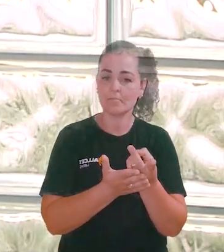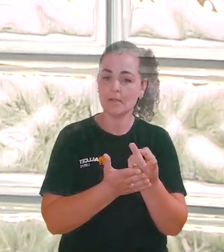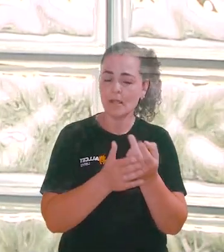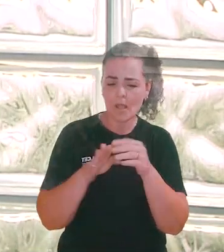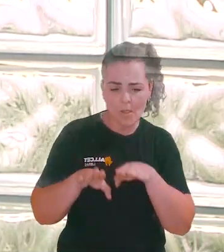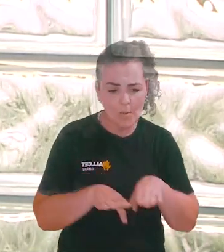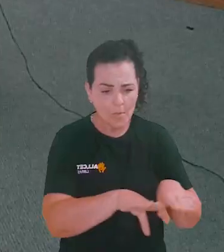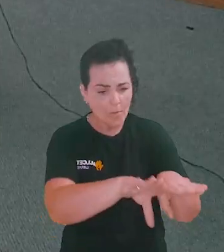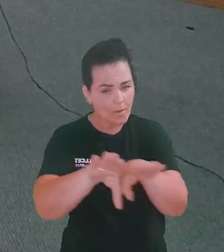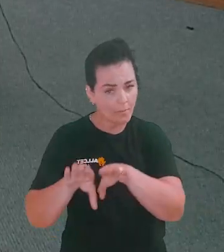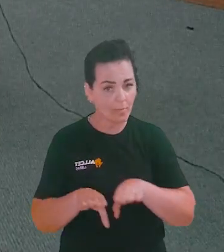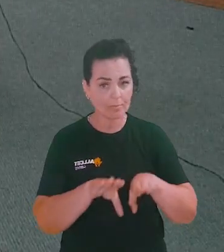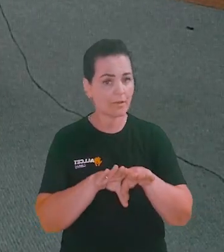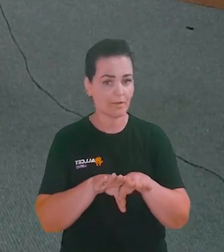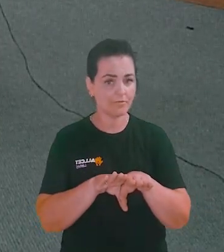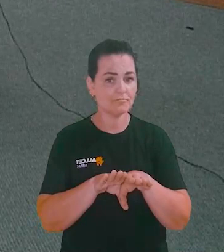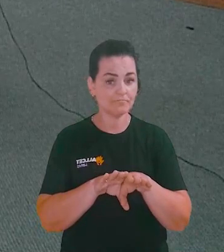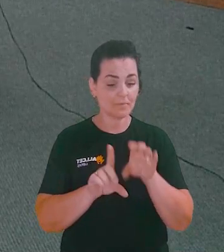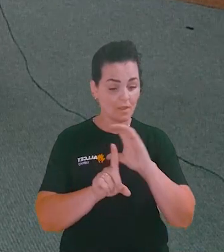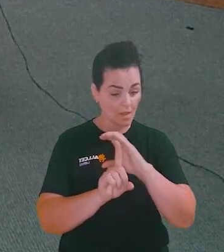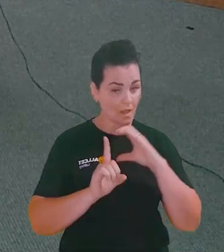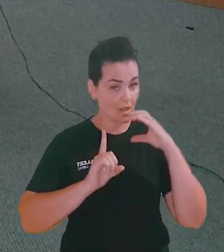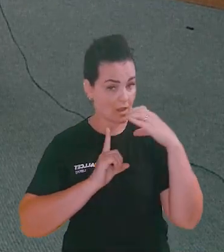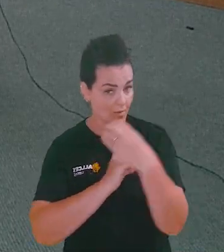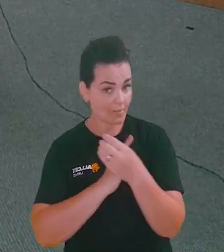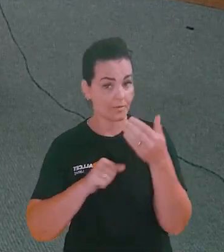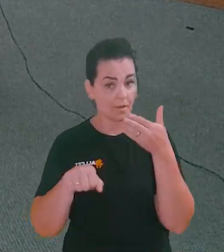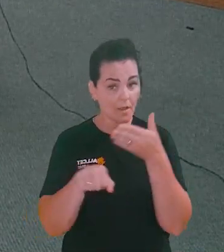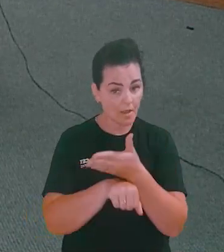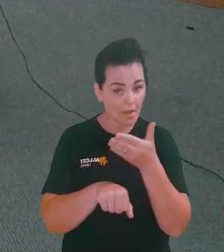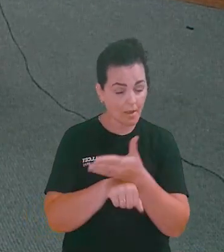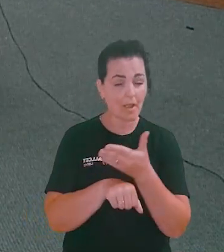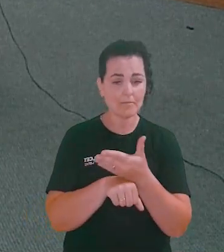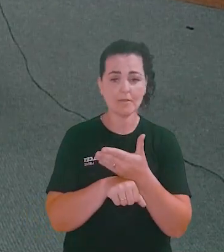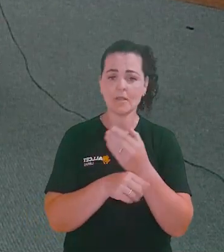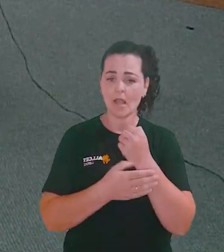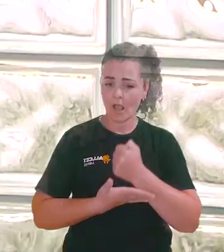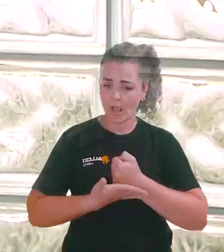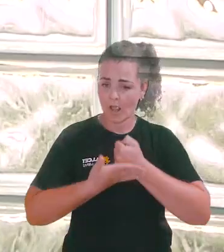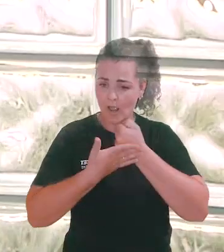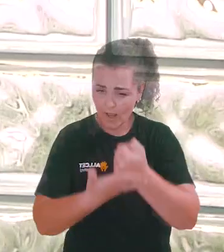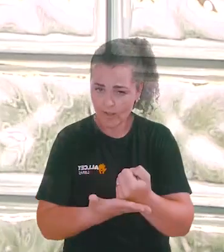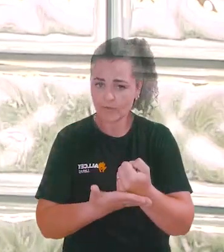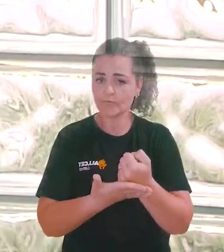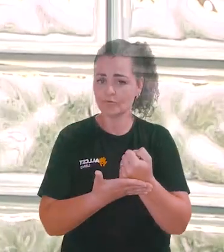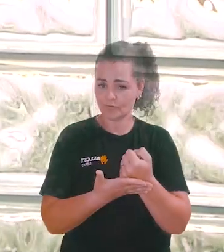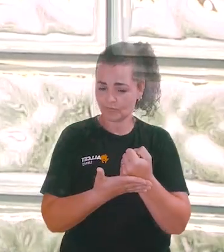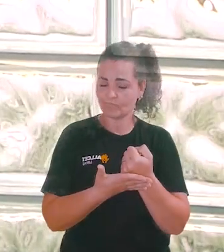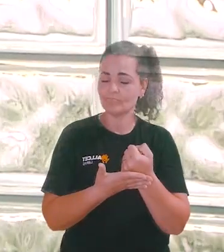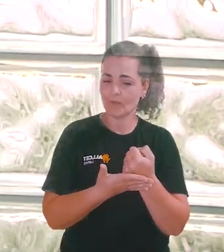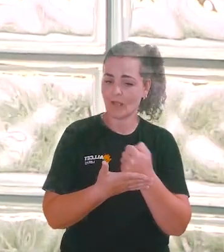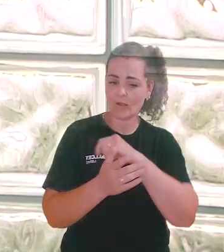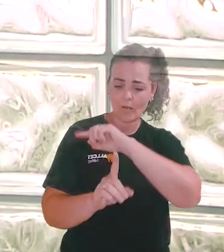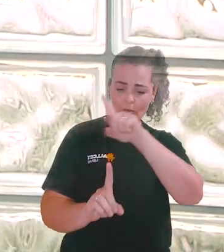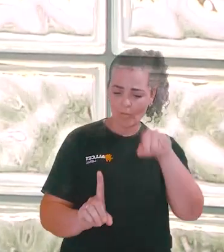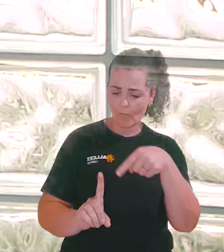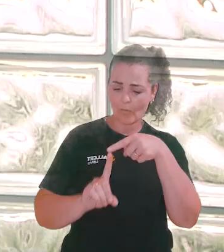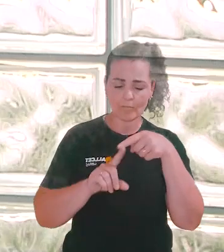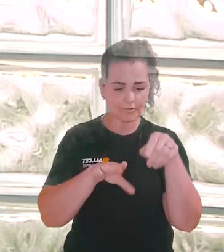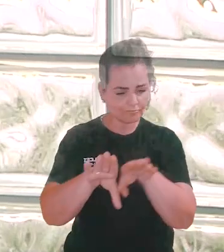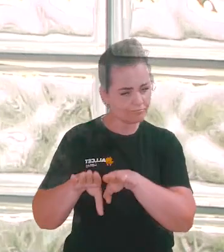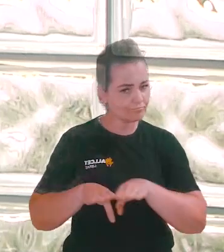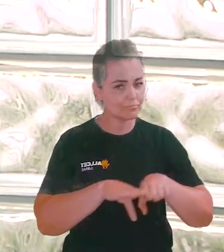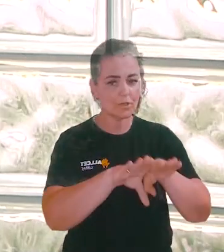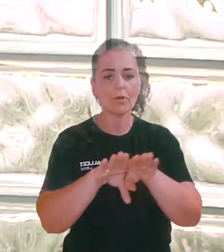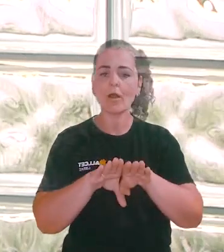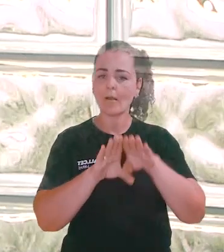empreendimentos coletivos. Nas comunidades, a participação, a solidariedade e a cooperação em torno de objetivos